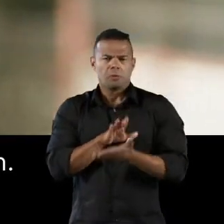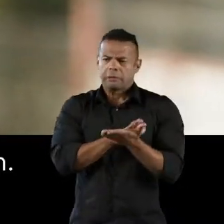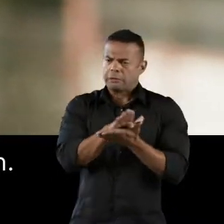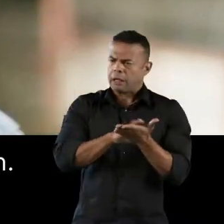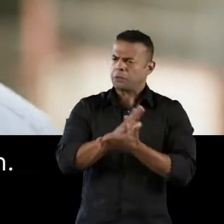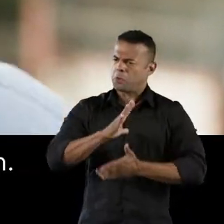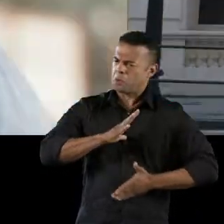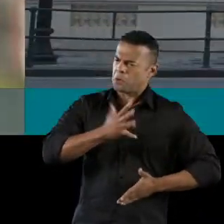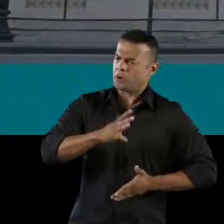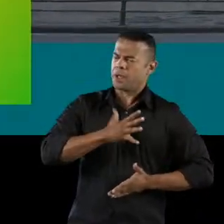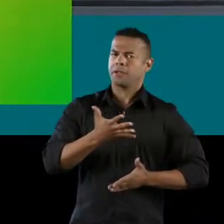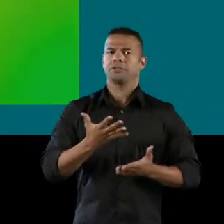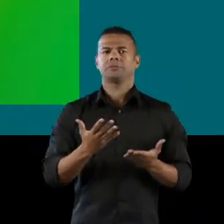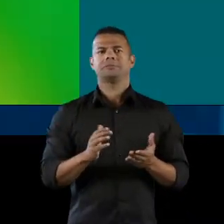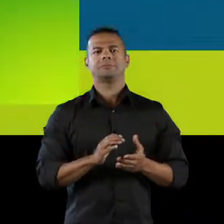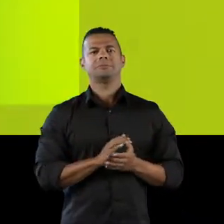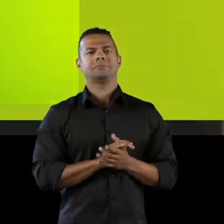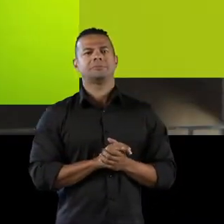e com muita coragem.